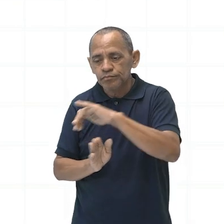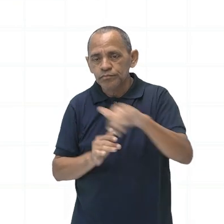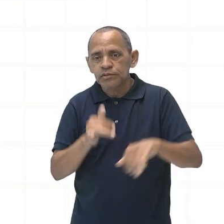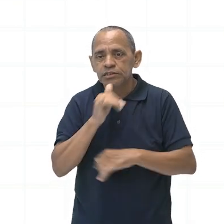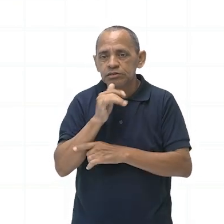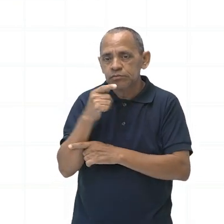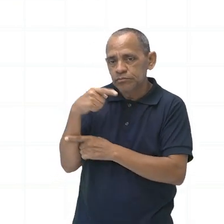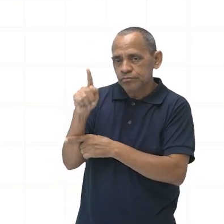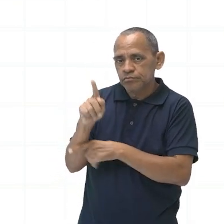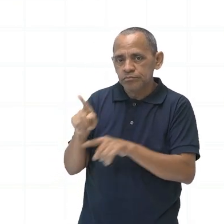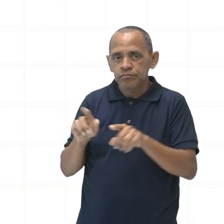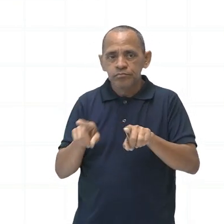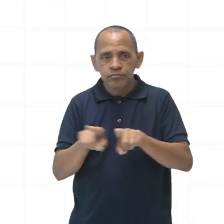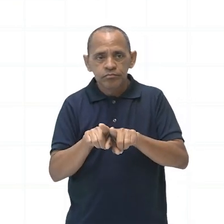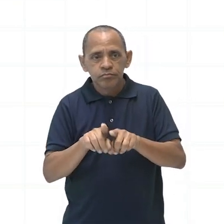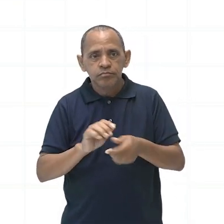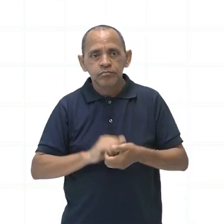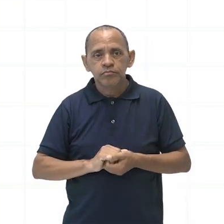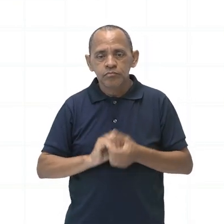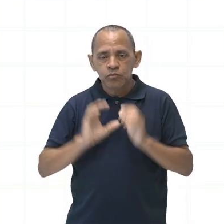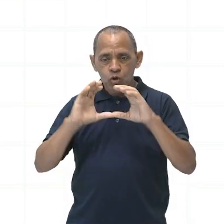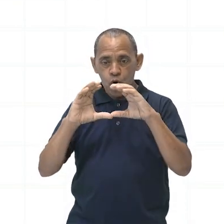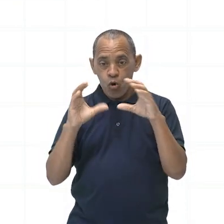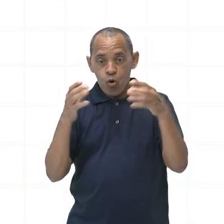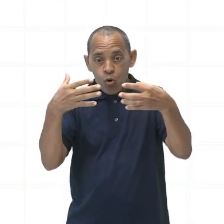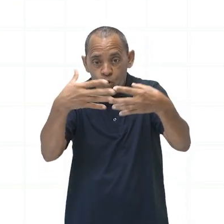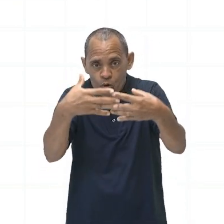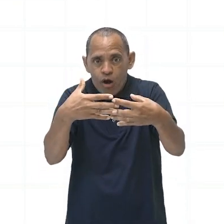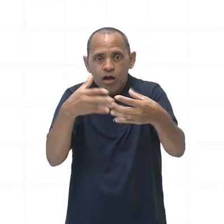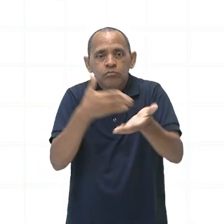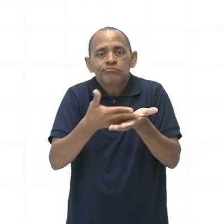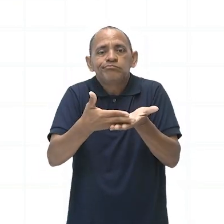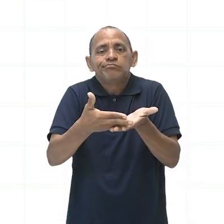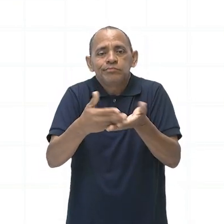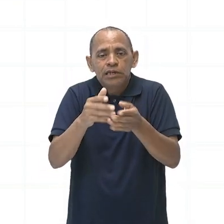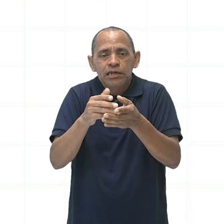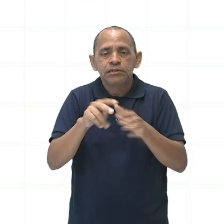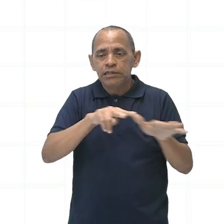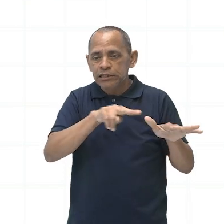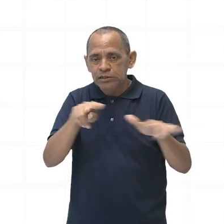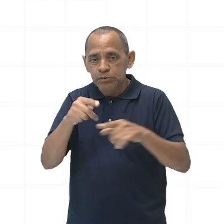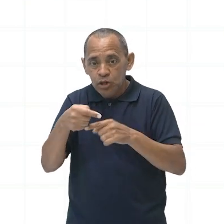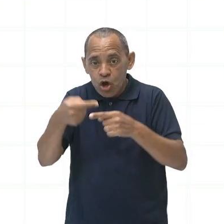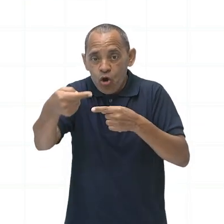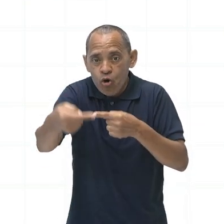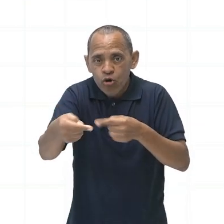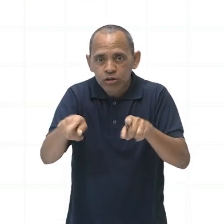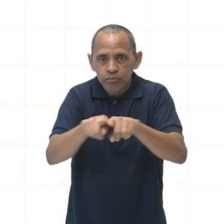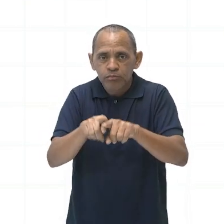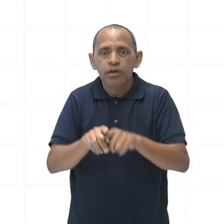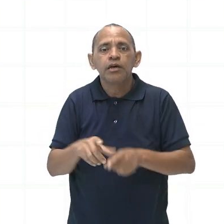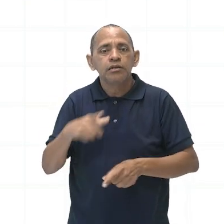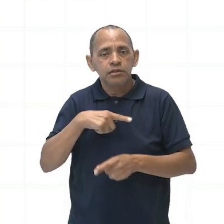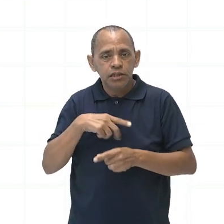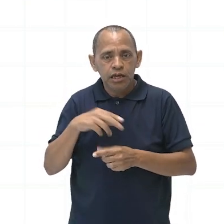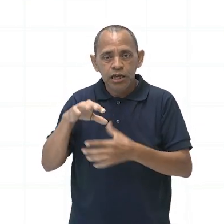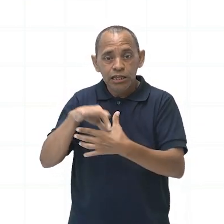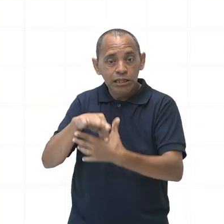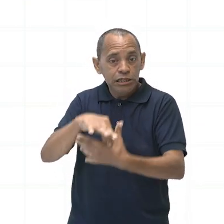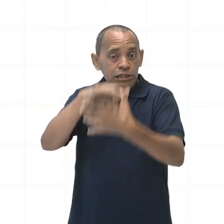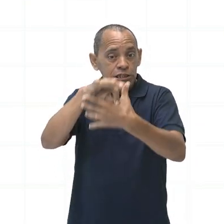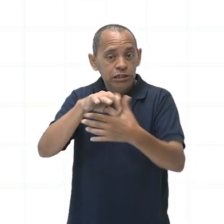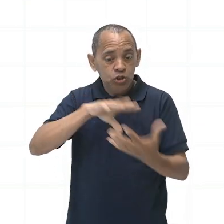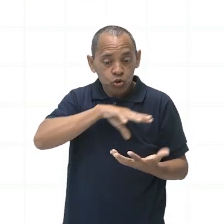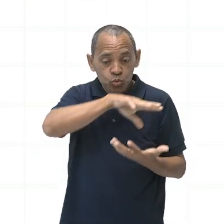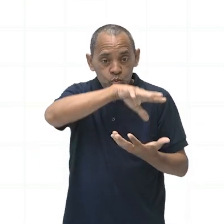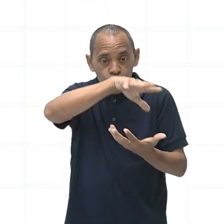exemplo rapidinho. A conferência começa na próxima semana e reunirá líderes mundiais para discutir